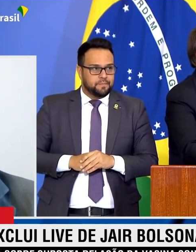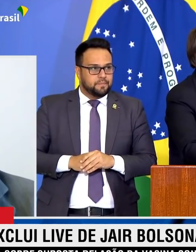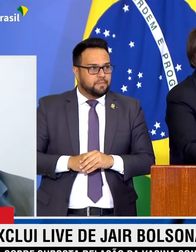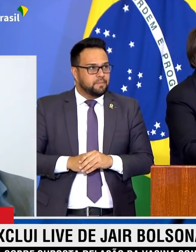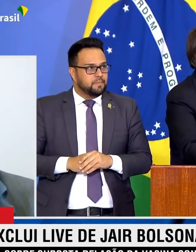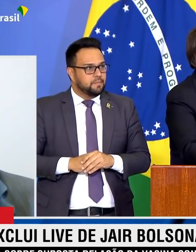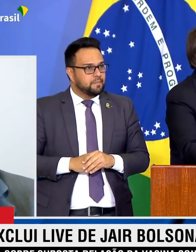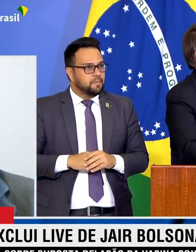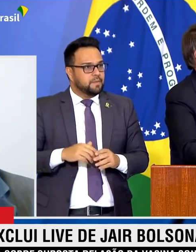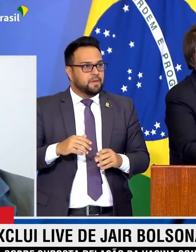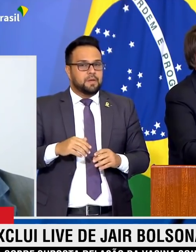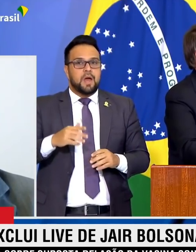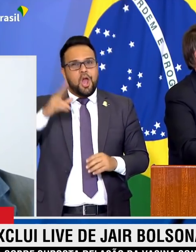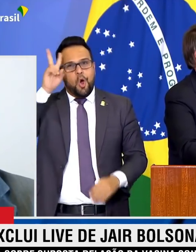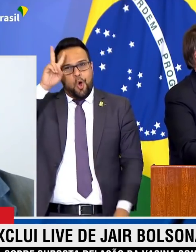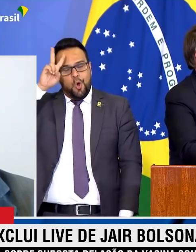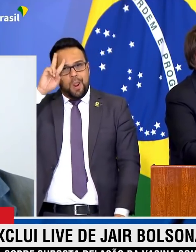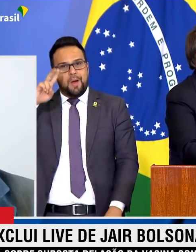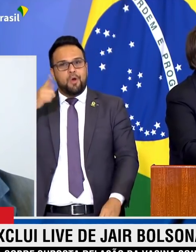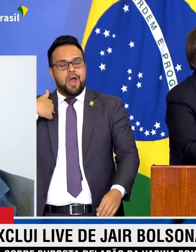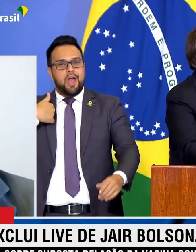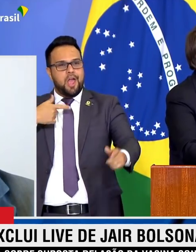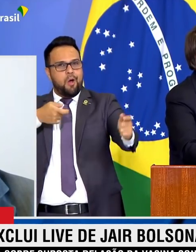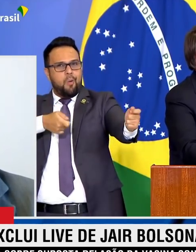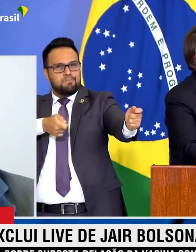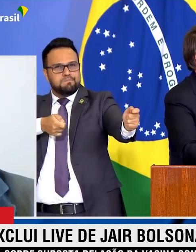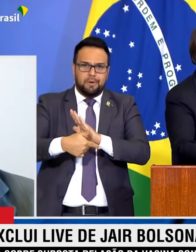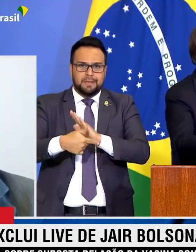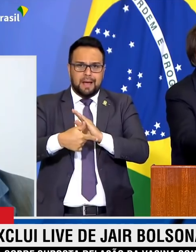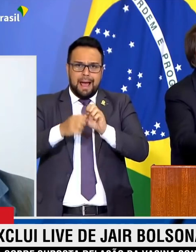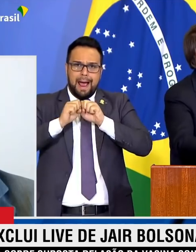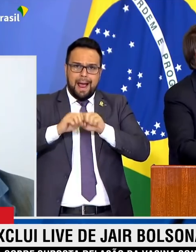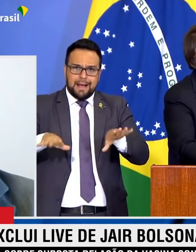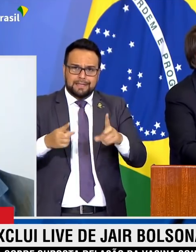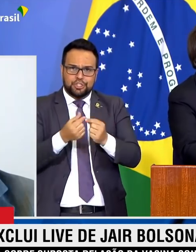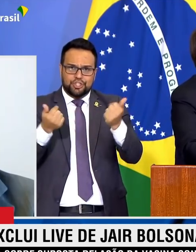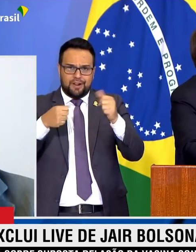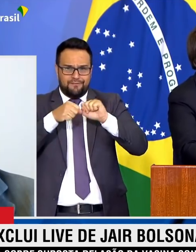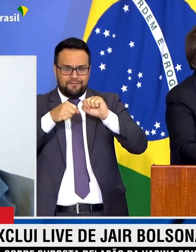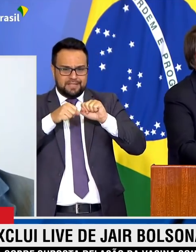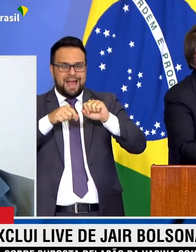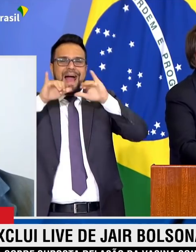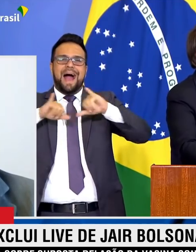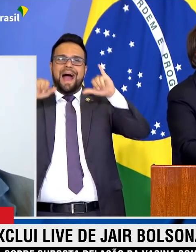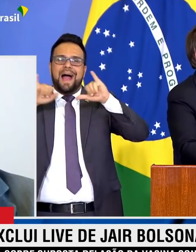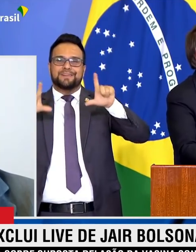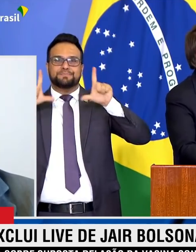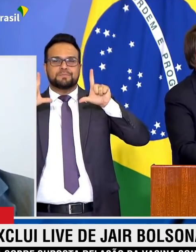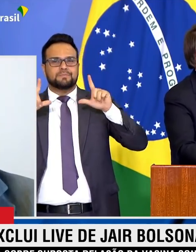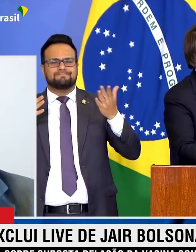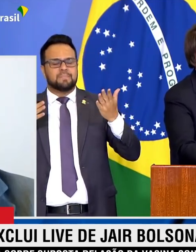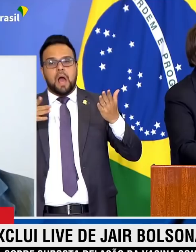não se debata a o próprio mérito do programa Será que realmente é isso é assim e nós queremos